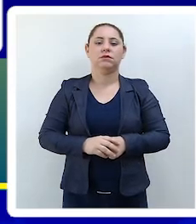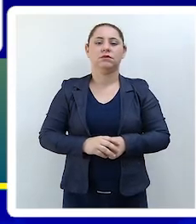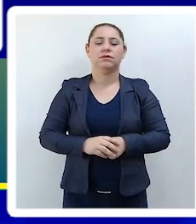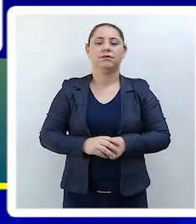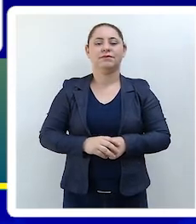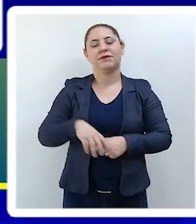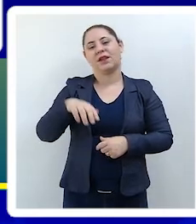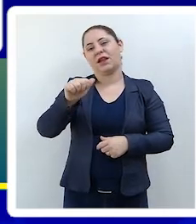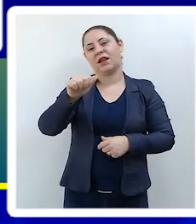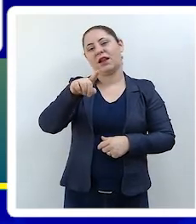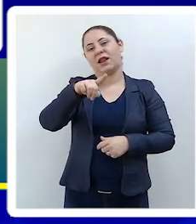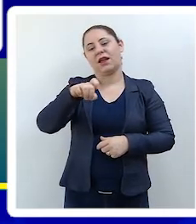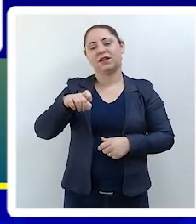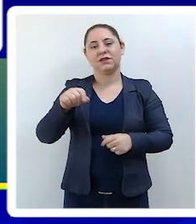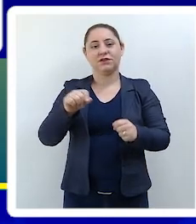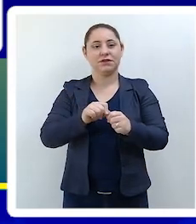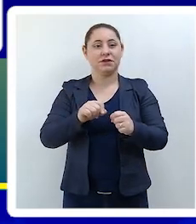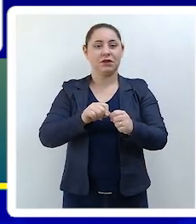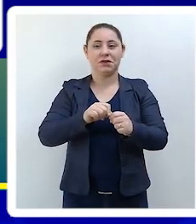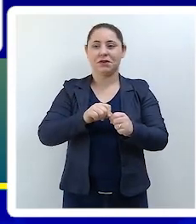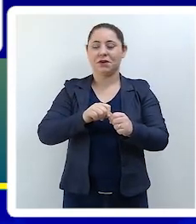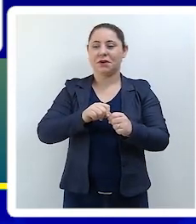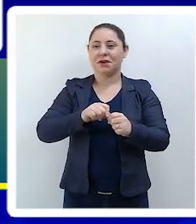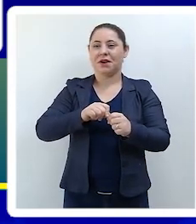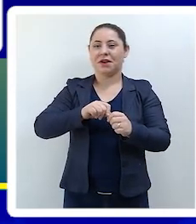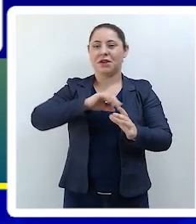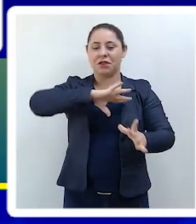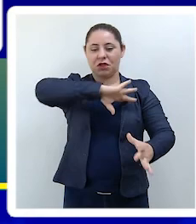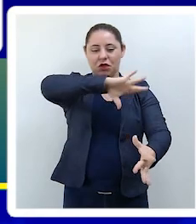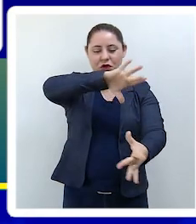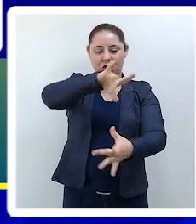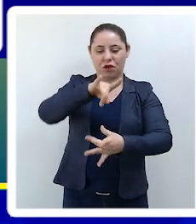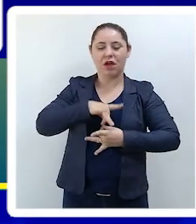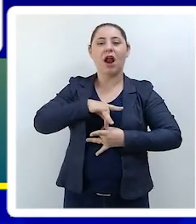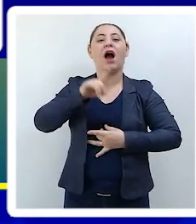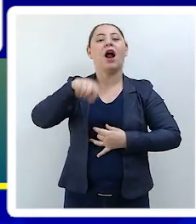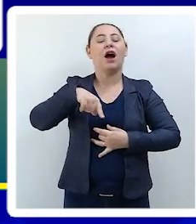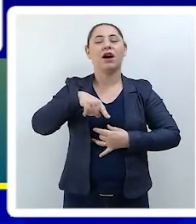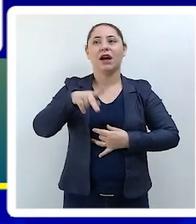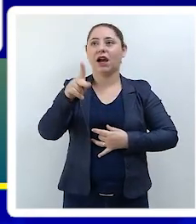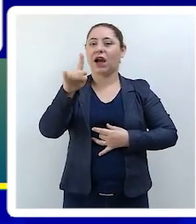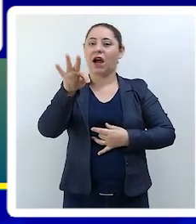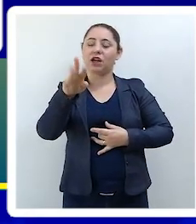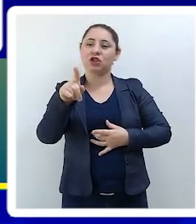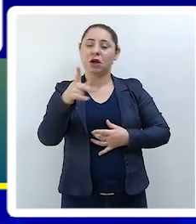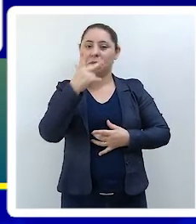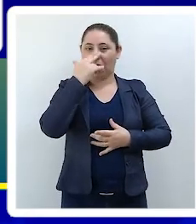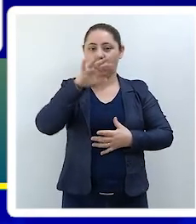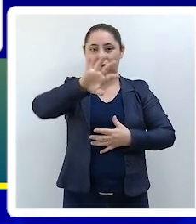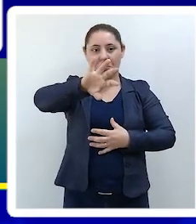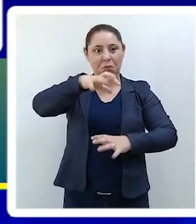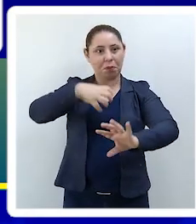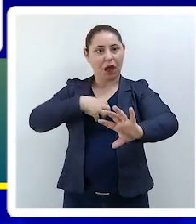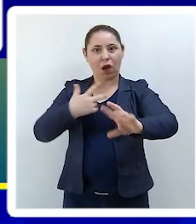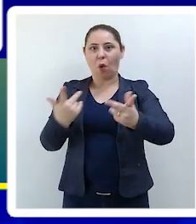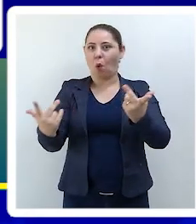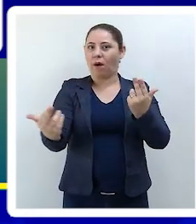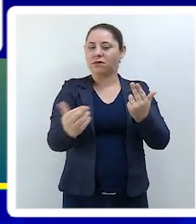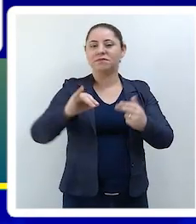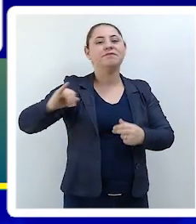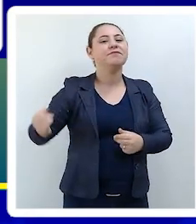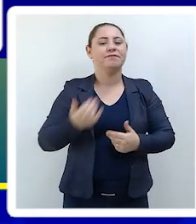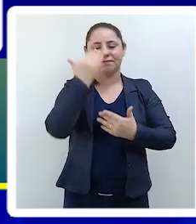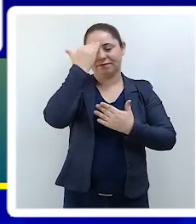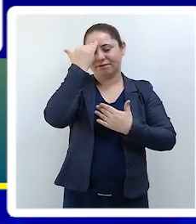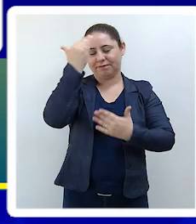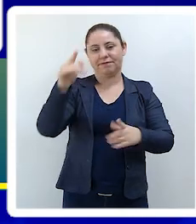Bom, Alex, eu faço minhas as brilhantes palavras da minha colega Kátia. Agradeço a oportunidade de também